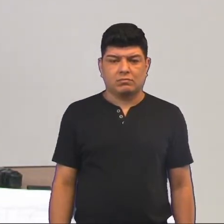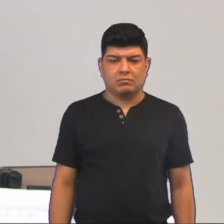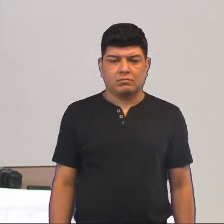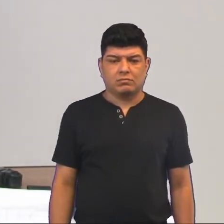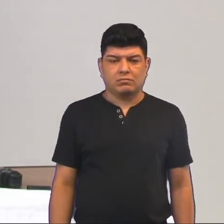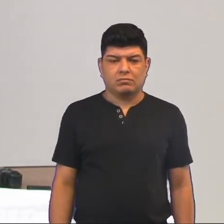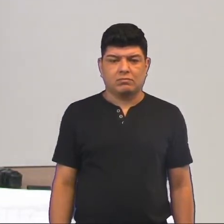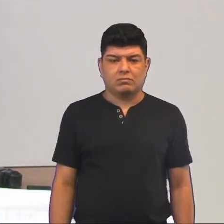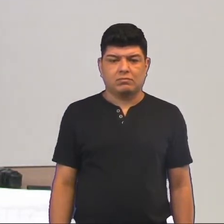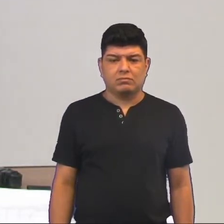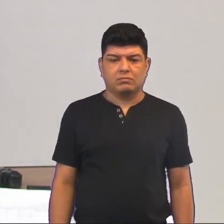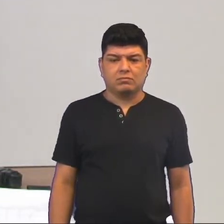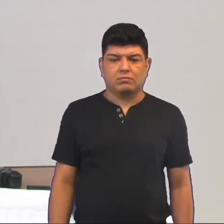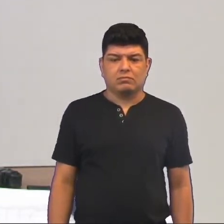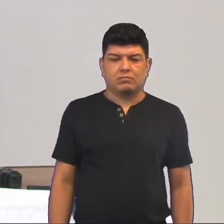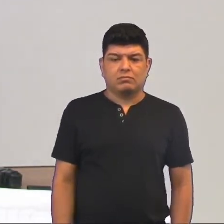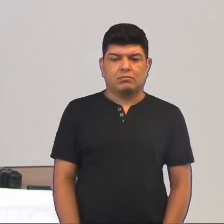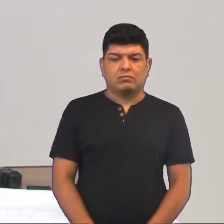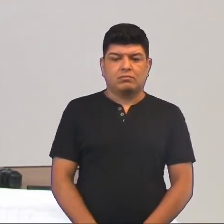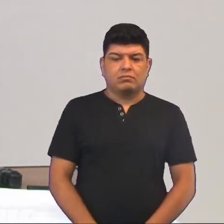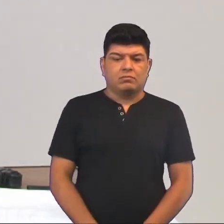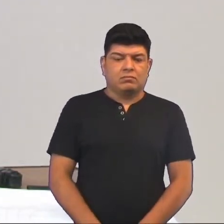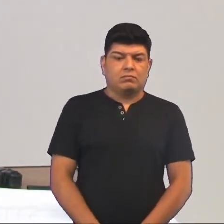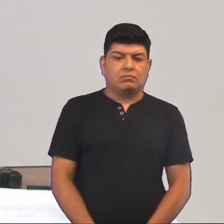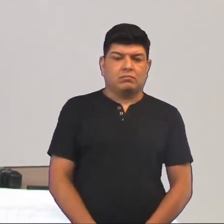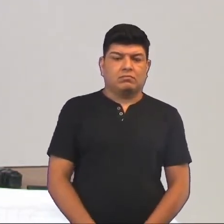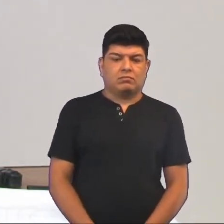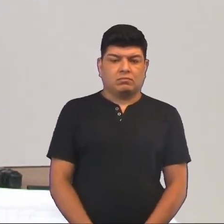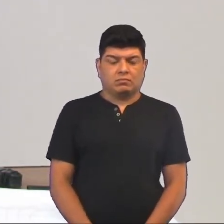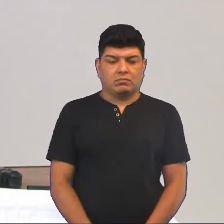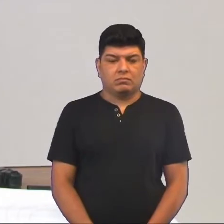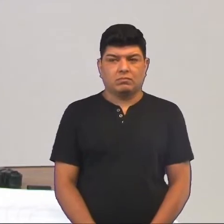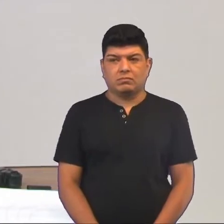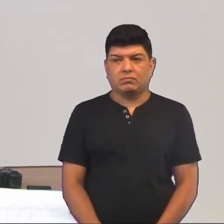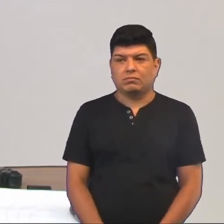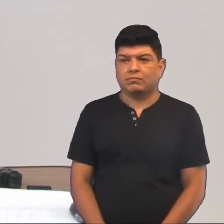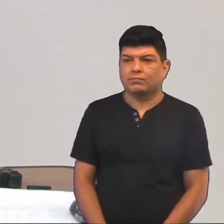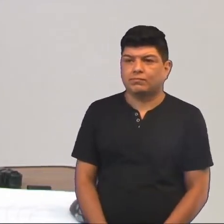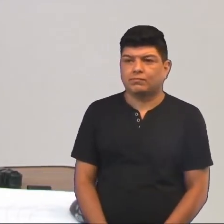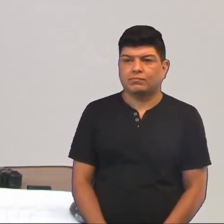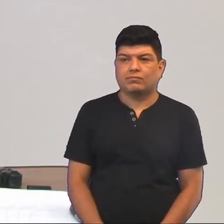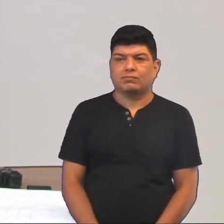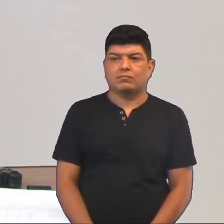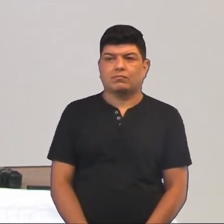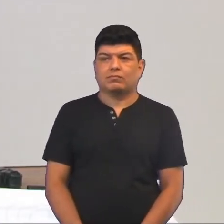Vamos lá. Tem aqui, ó. Projeção de sombra.